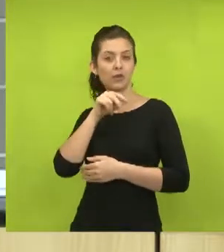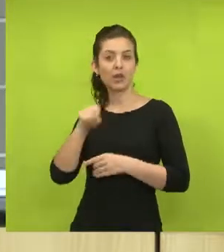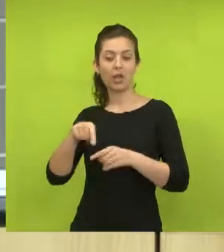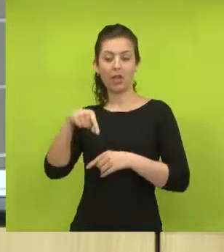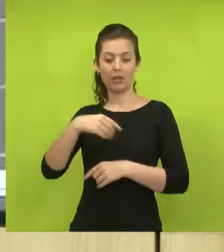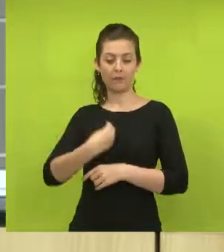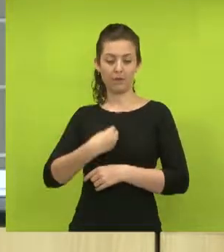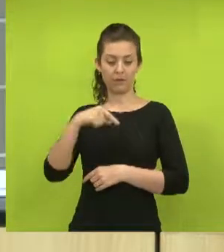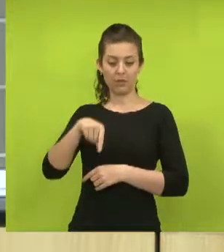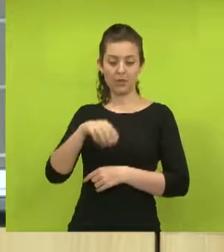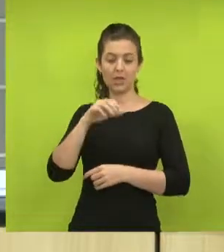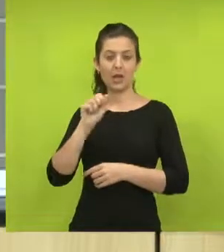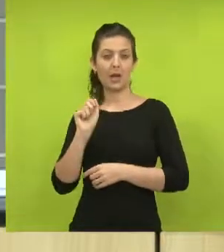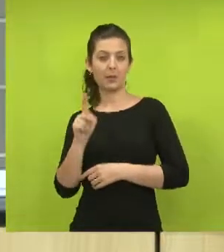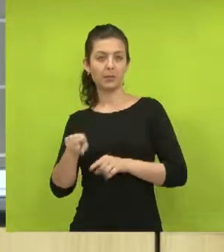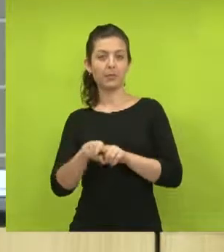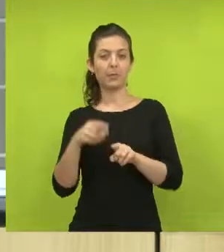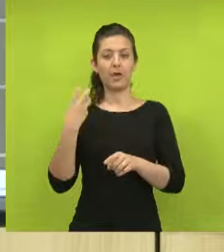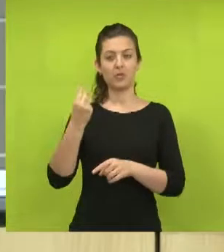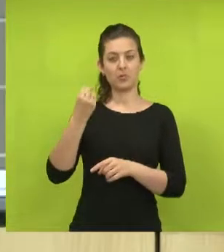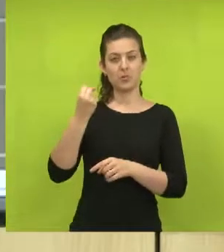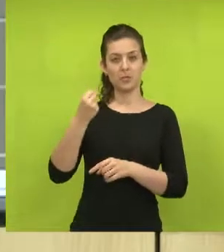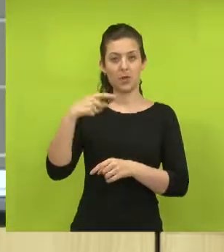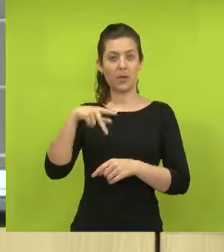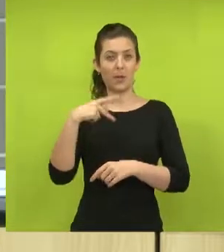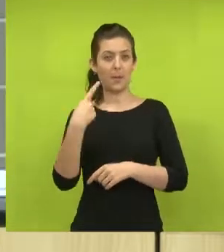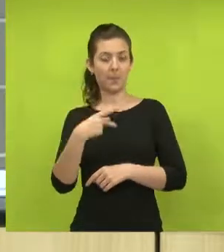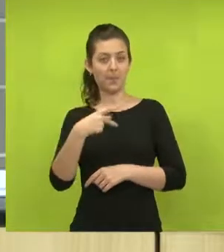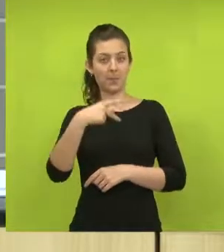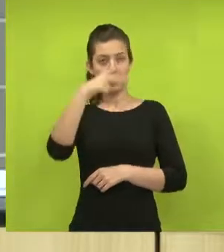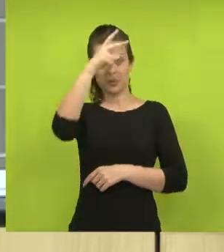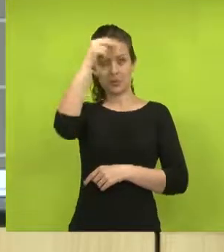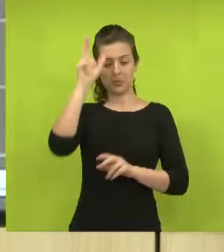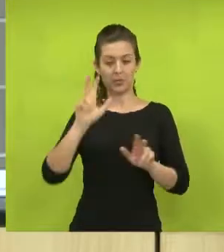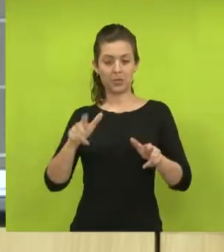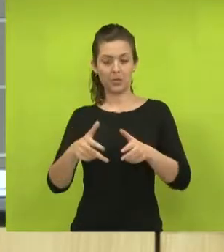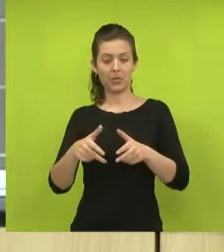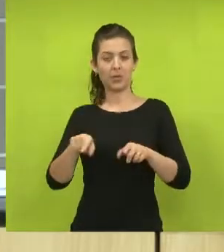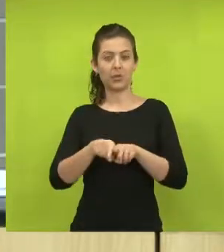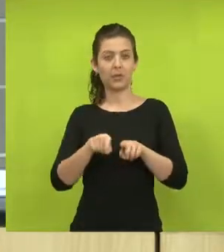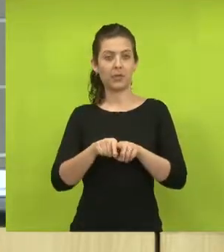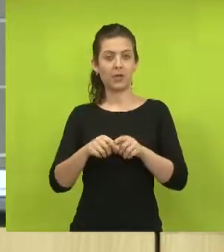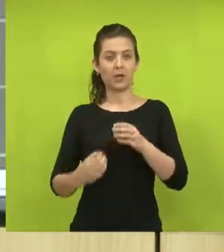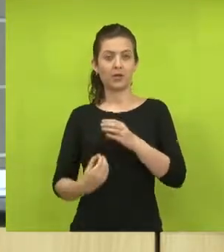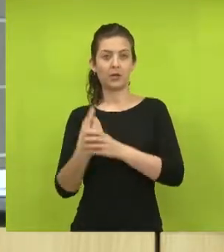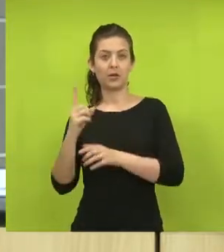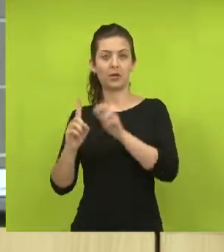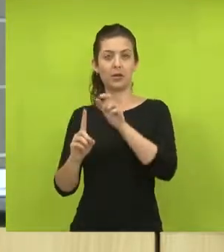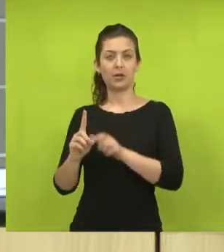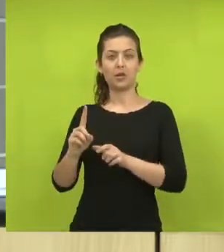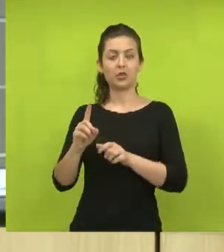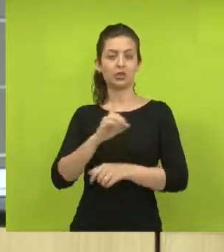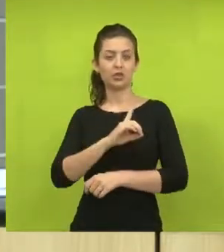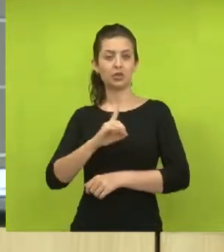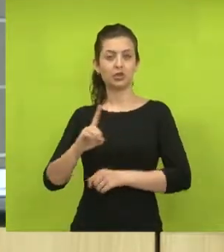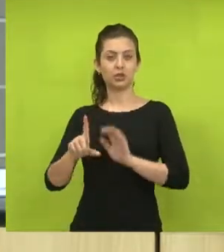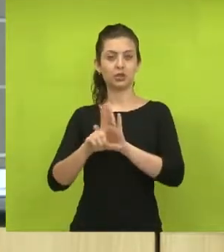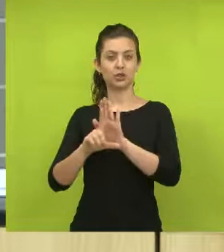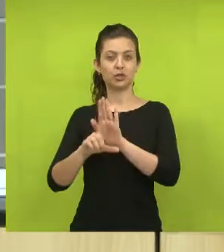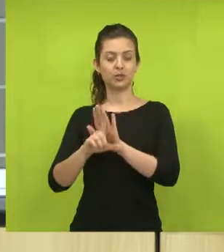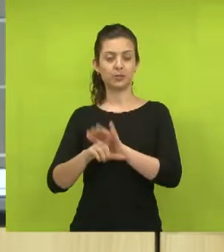inativos, aposentados e pensionistas da Câmara Municipal e dá outras providências. Autoria, mesa diretora do